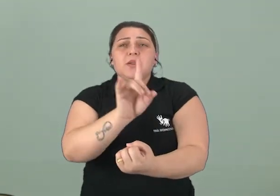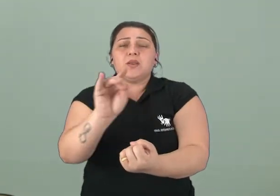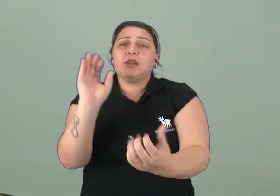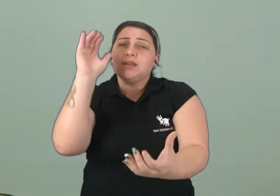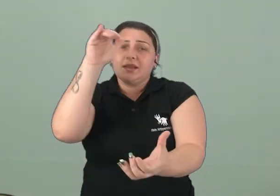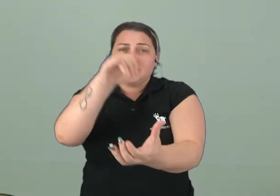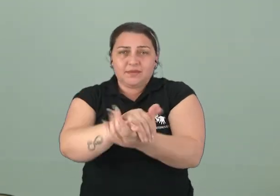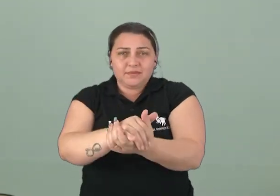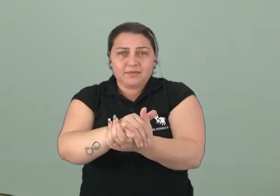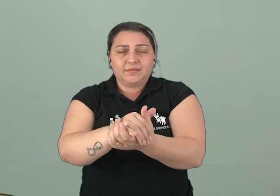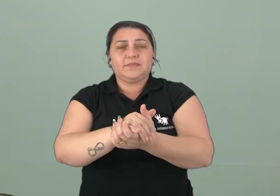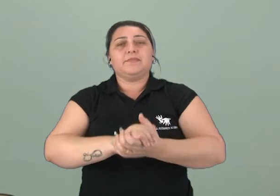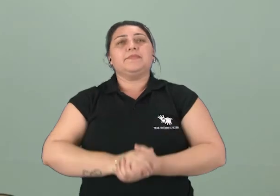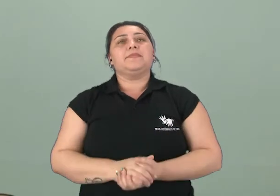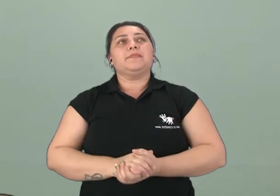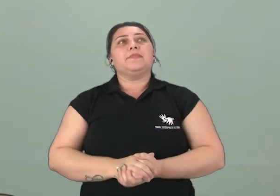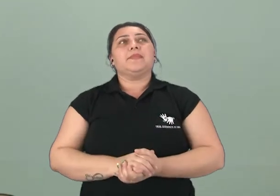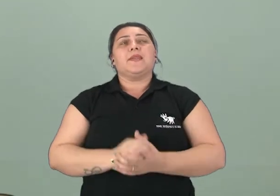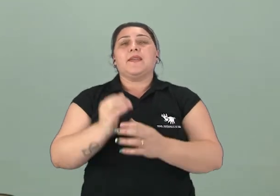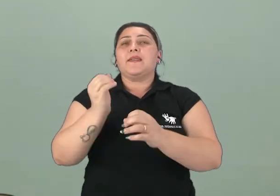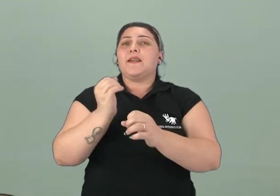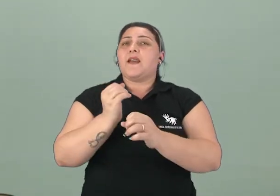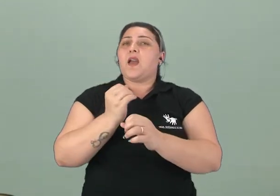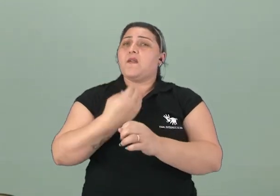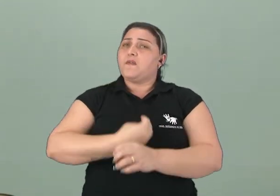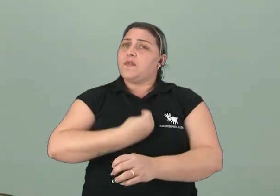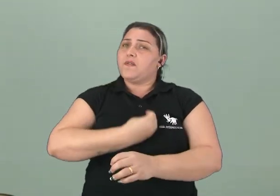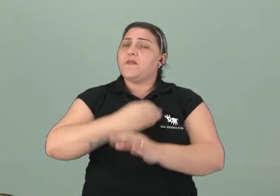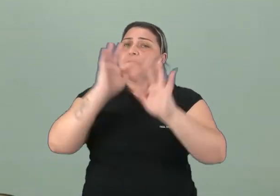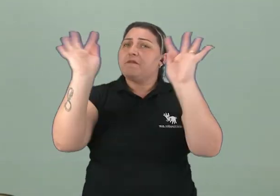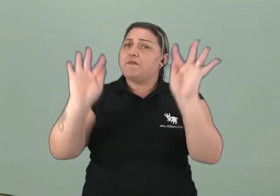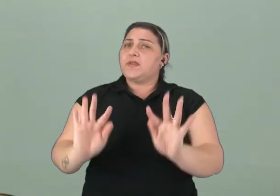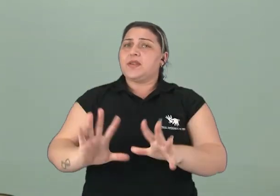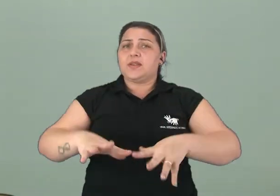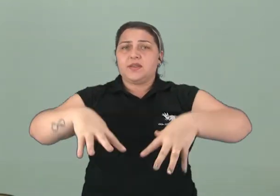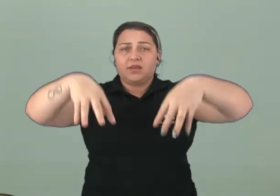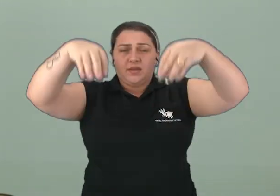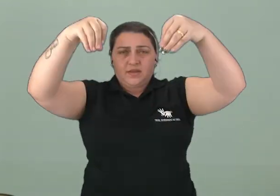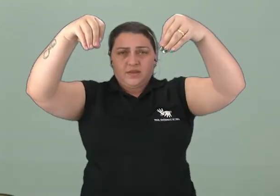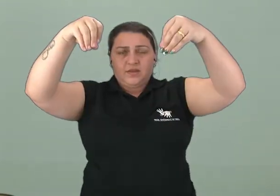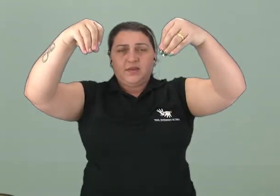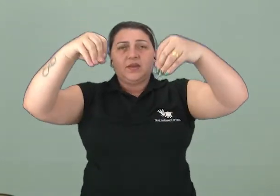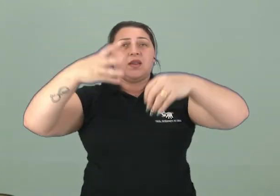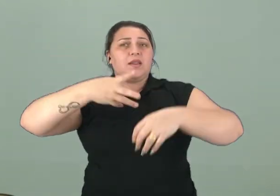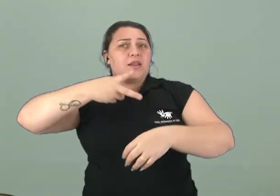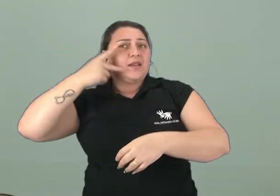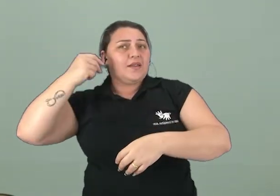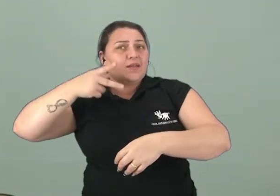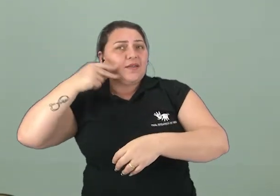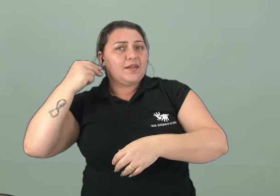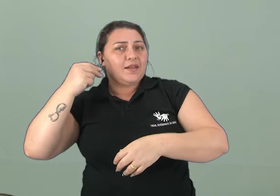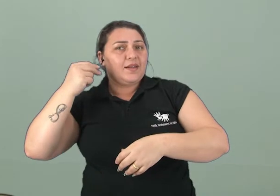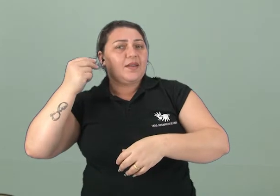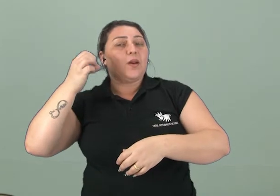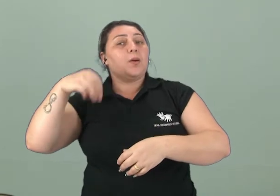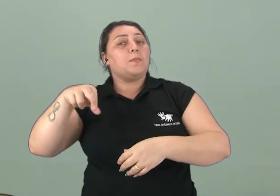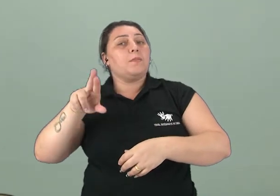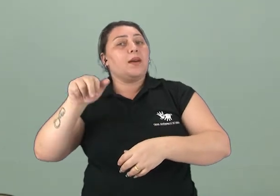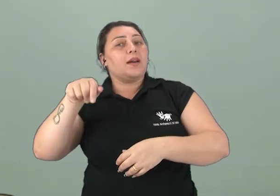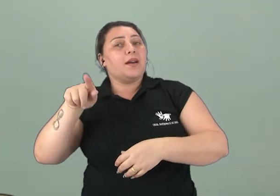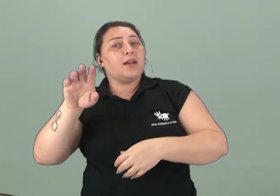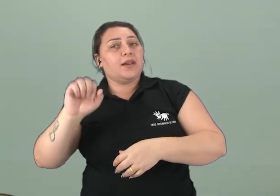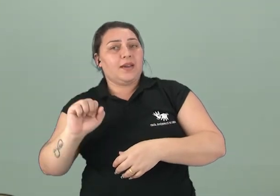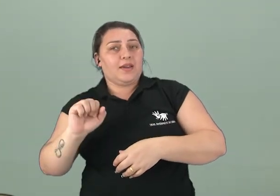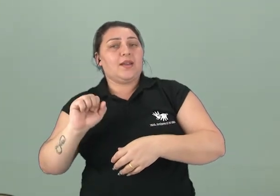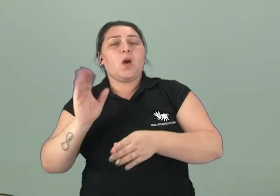se casaram passando a viver felizes no castelo e com quanto ao gato o Marquês